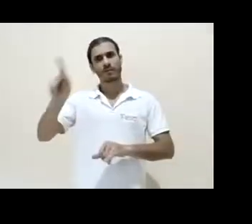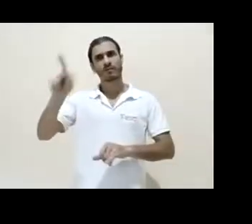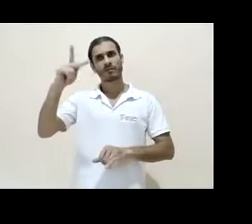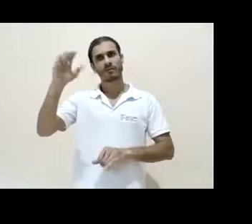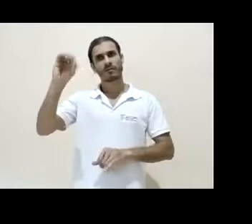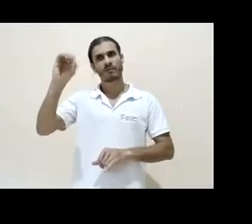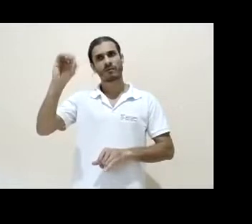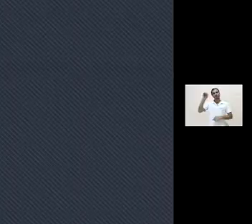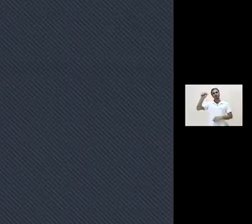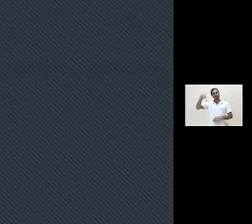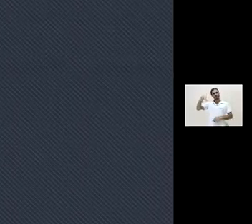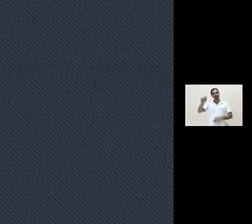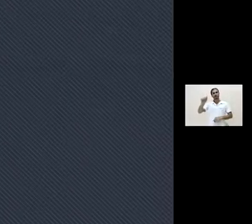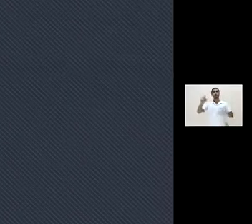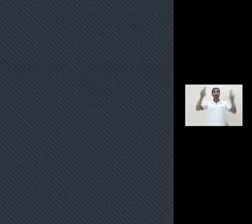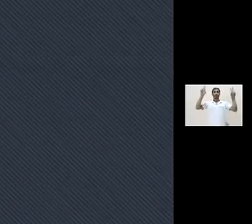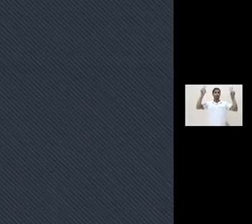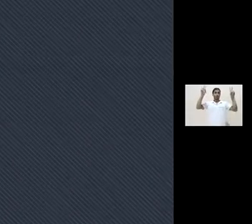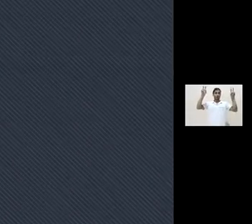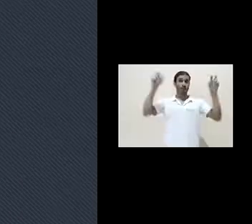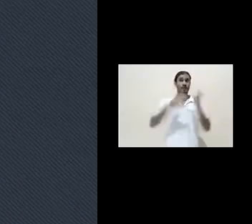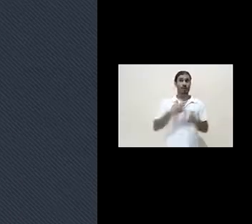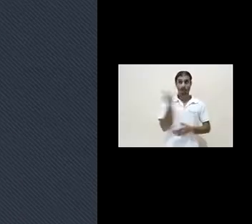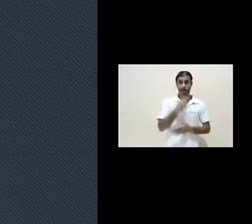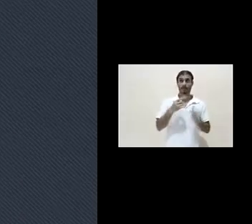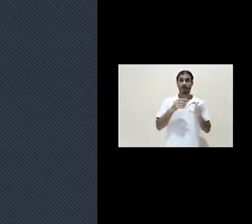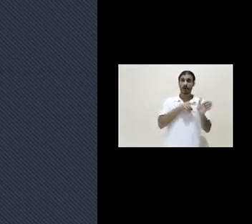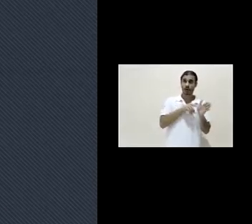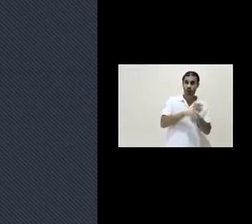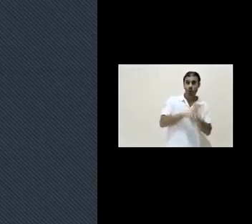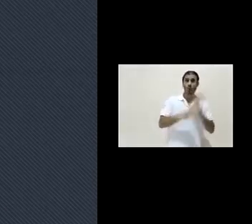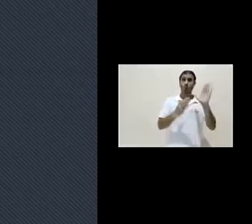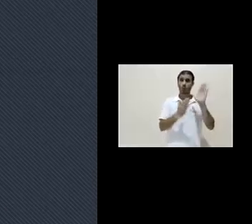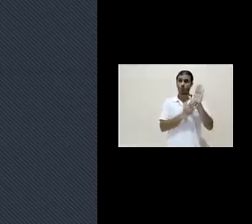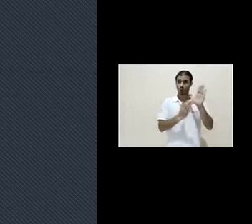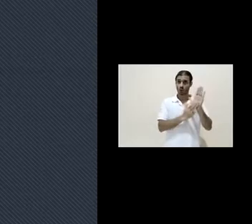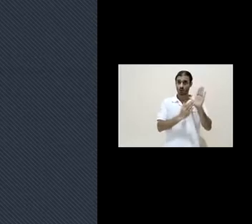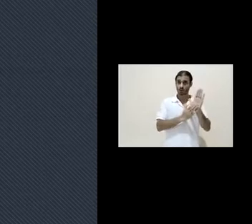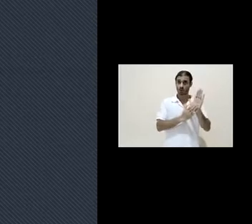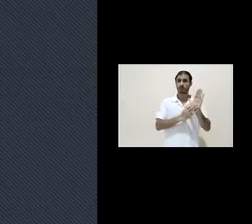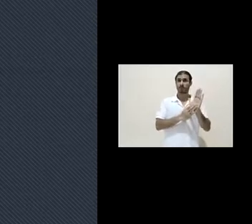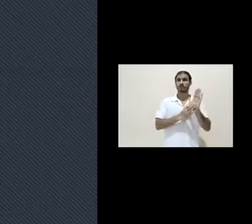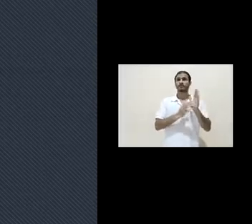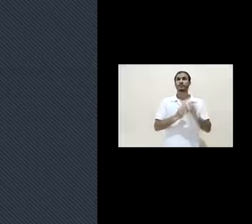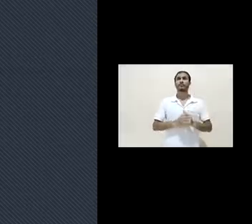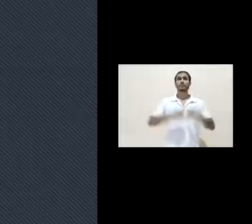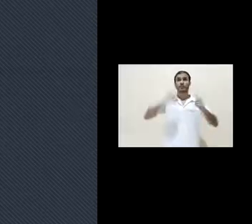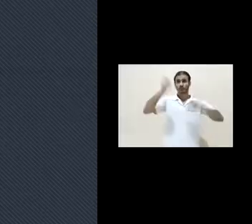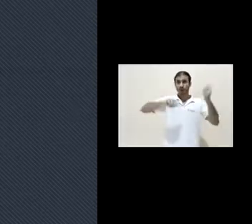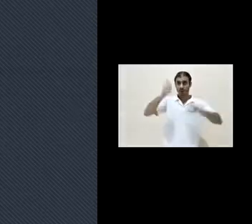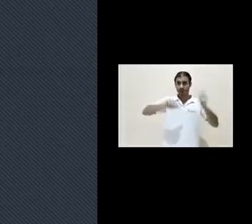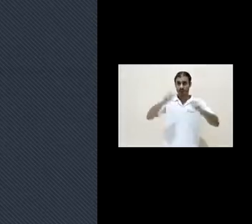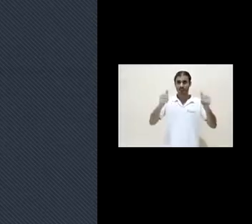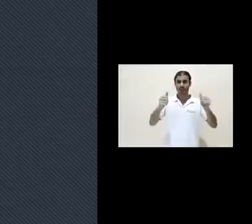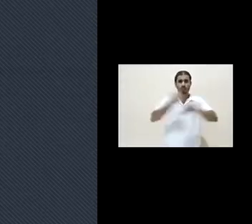tema da nossa pesquisa é uma proposta de avaliação multidimensional da aprendizagem de